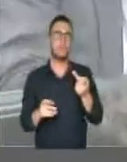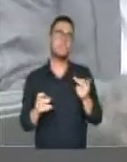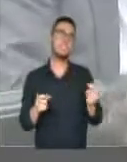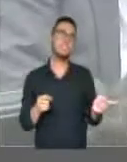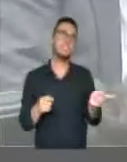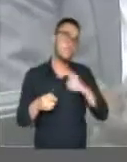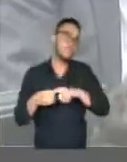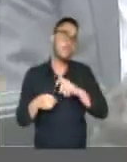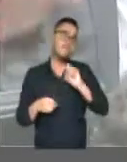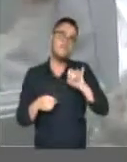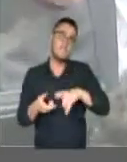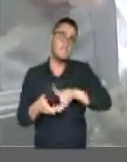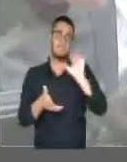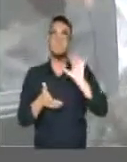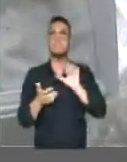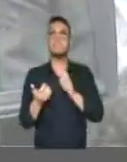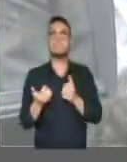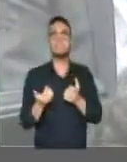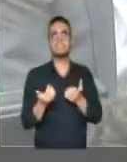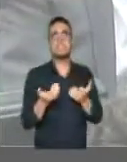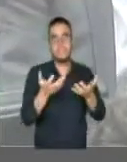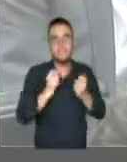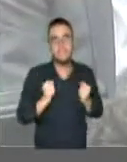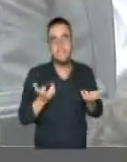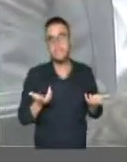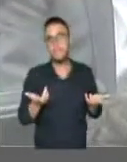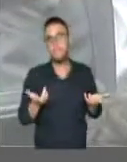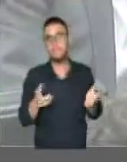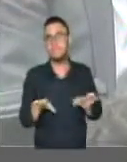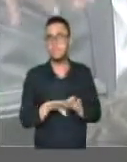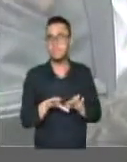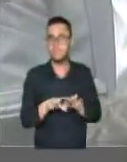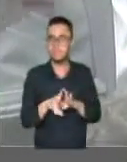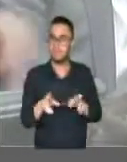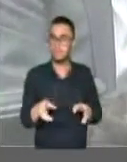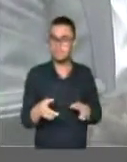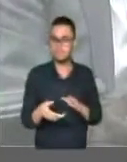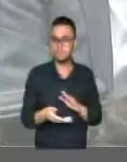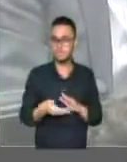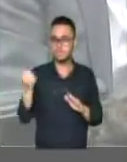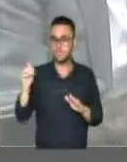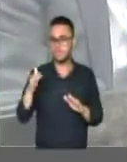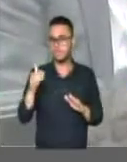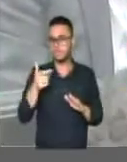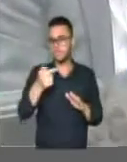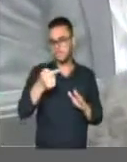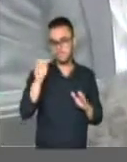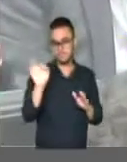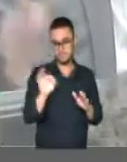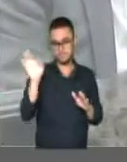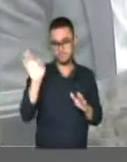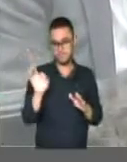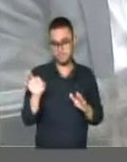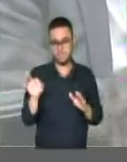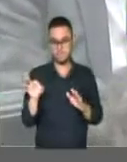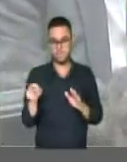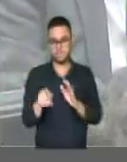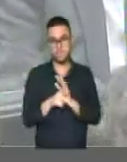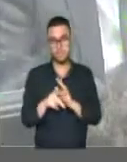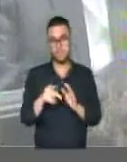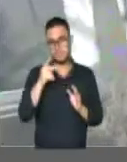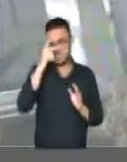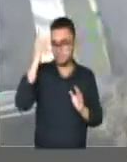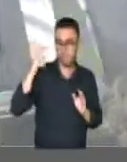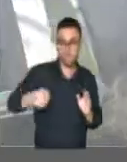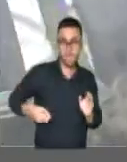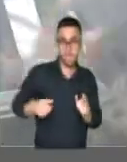o que se recebeu, inclusive com aquela retirada, talvez dos 7% do emissário de